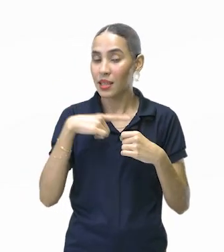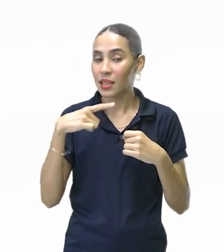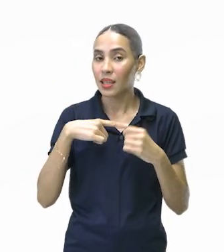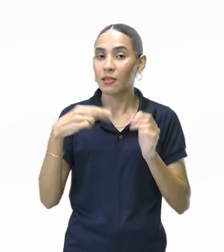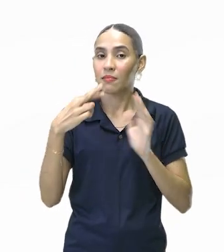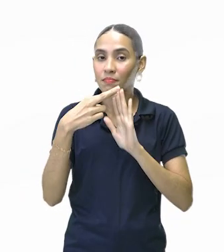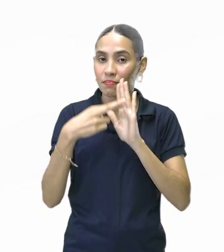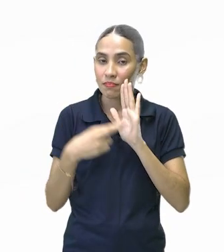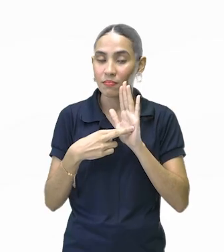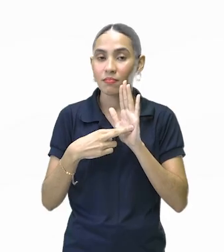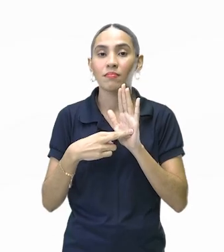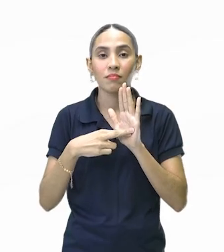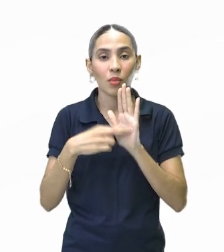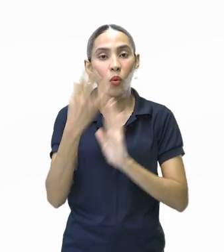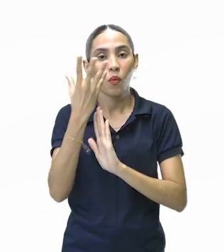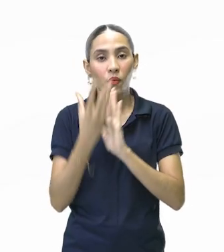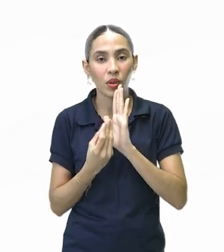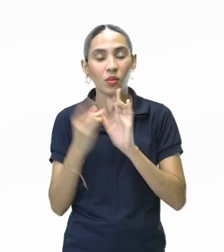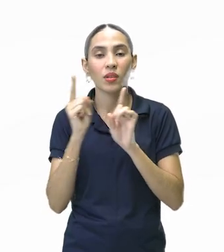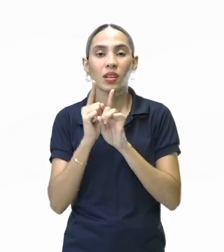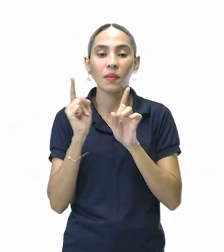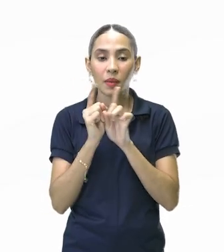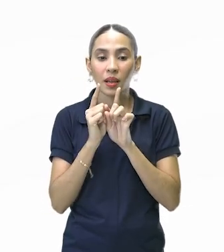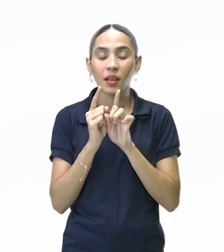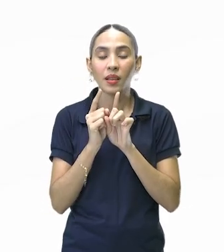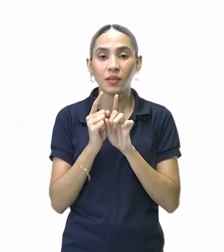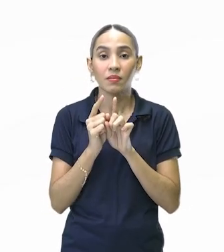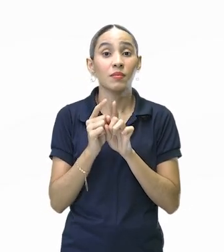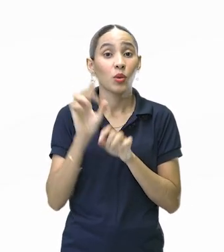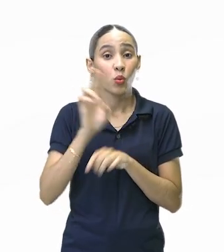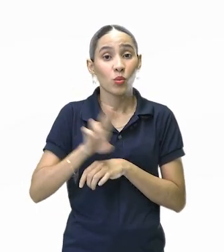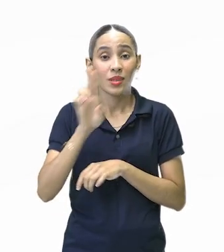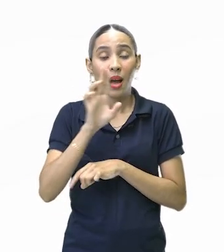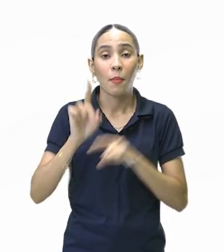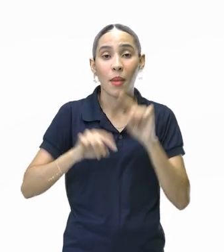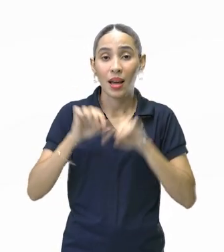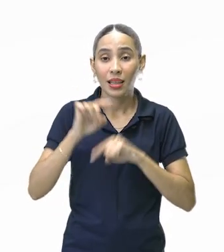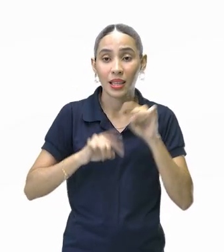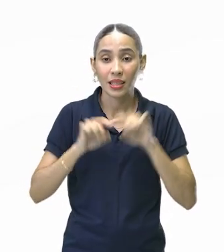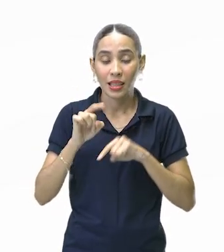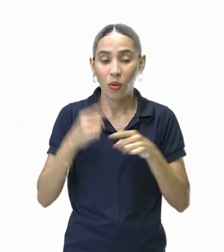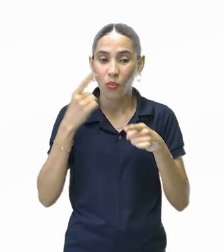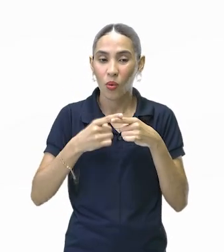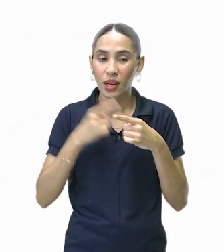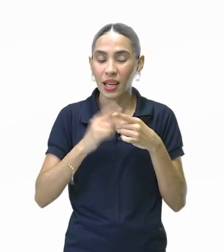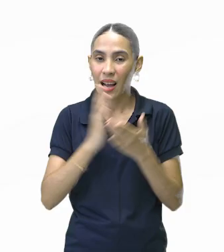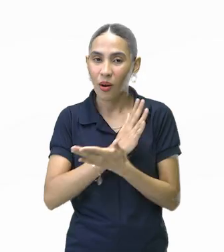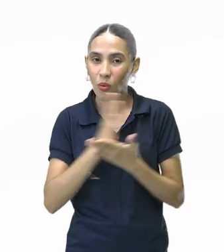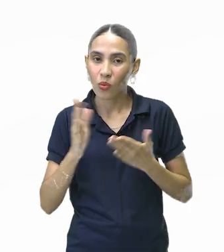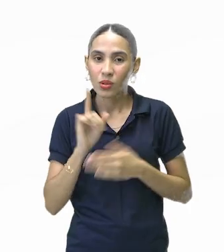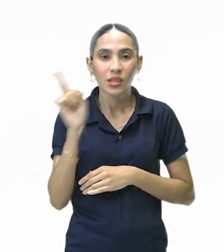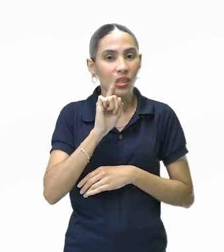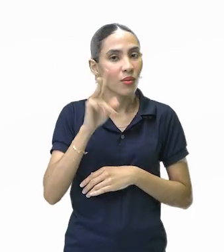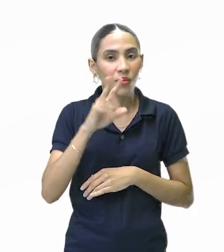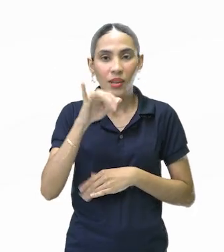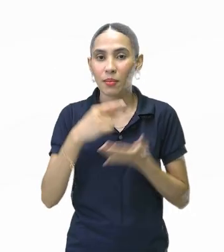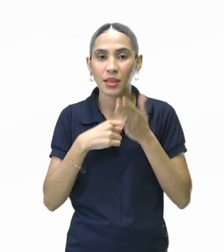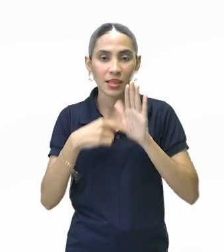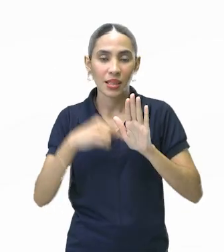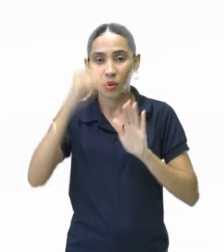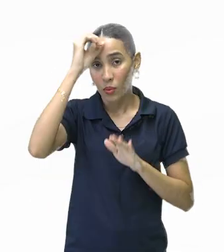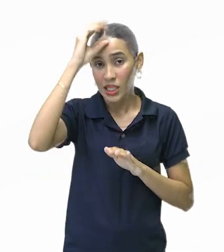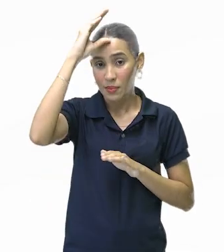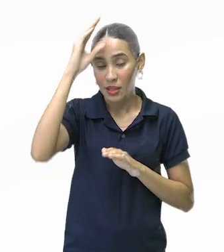critério também, um filtro na hora de consumir esse material, porque nem todos eles trazem de fato um